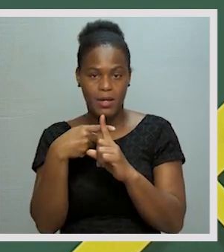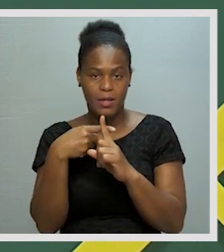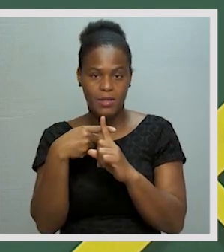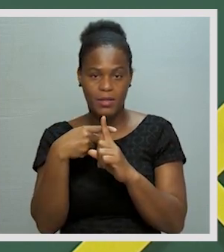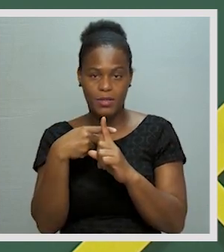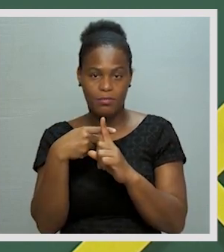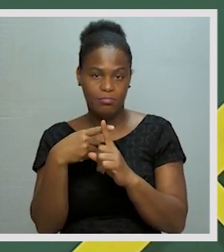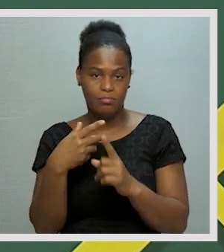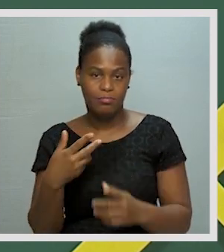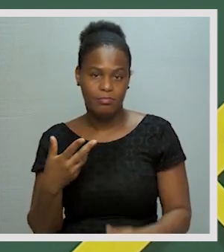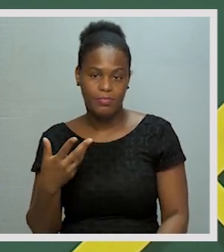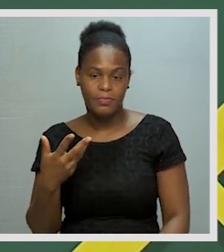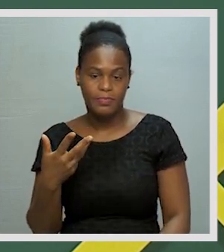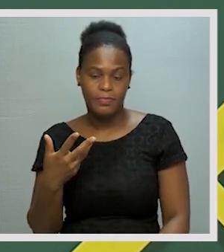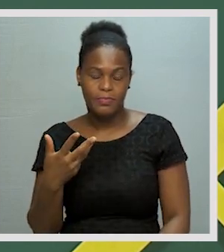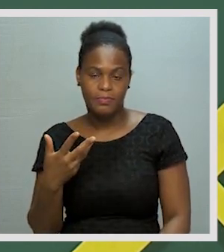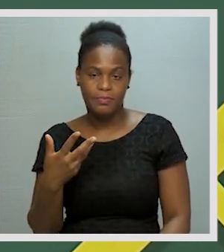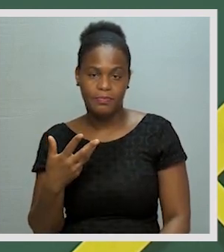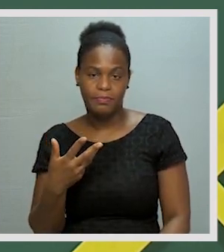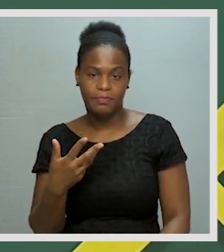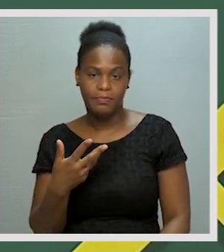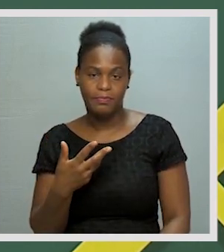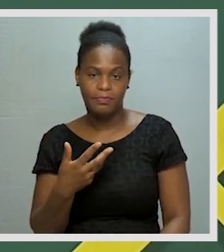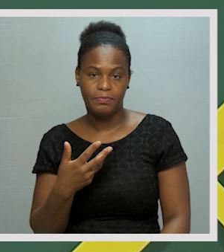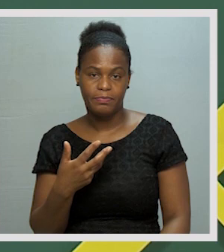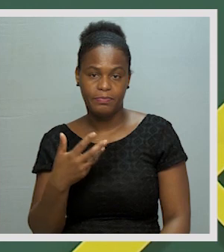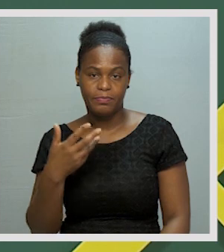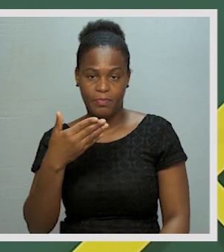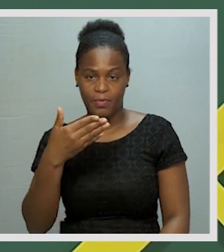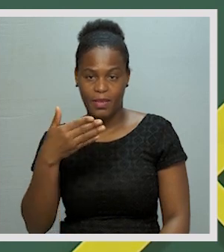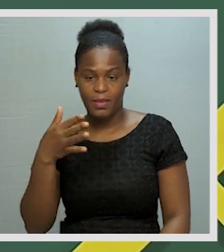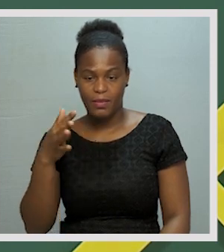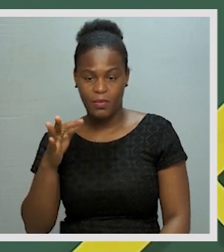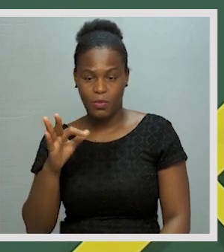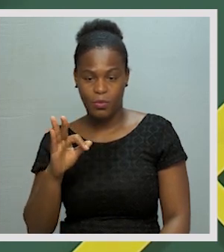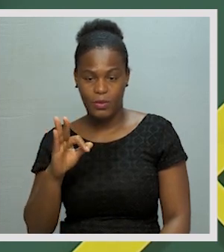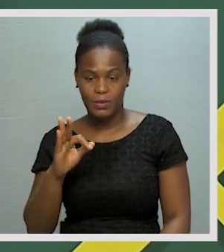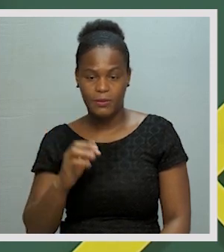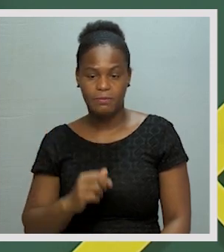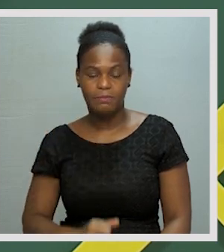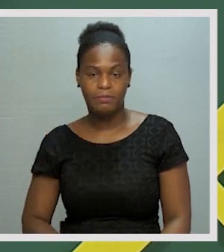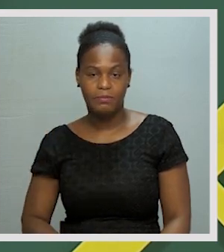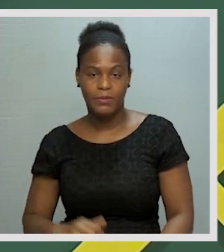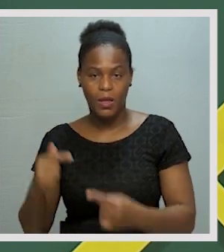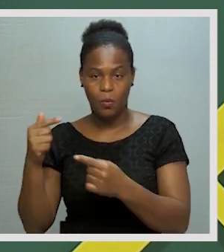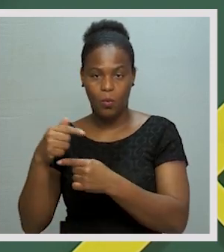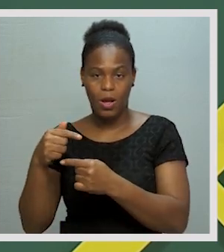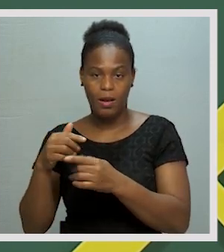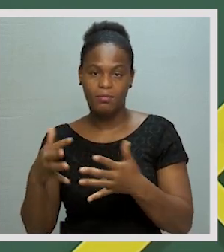Por exemplo, vamos juntos fazer esse exercício.